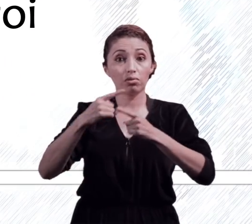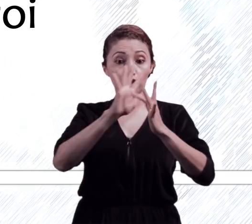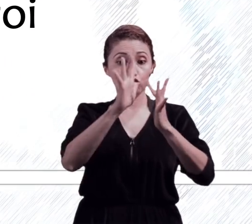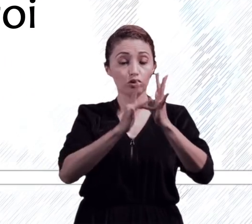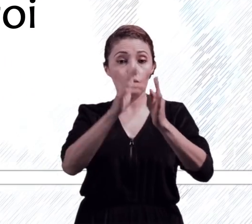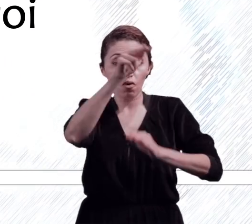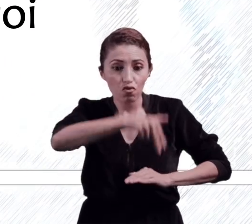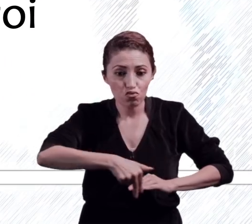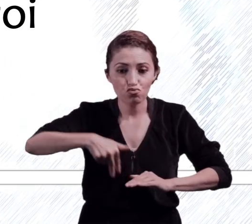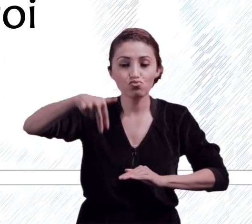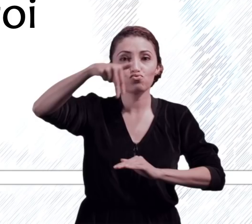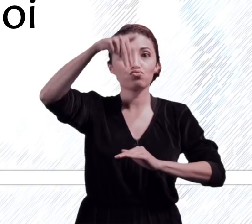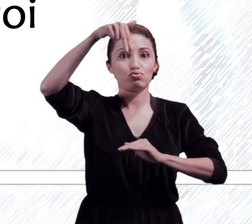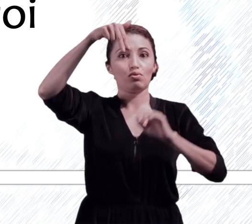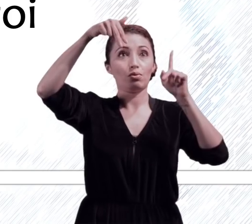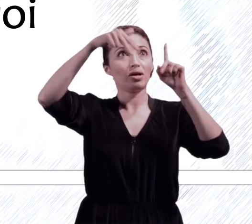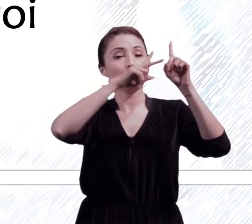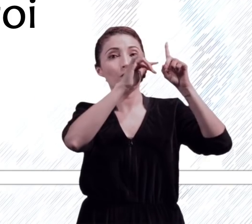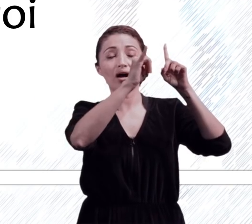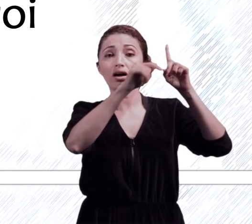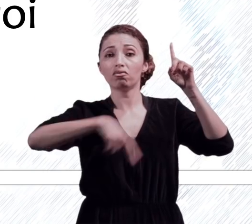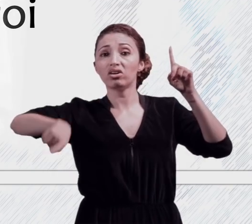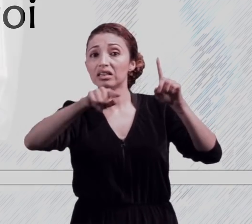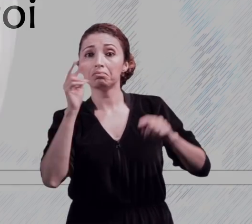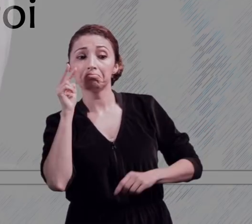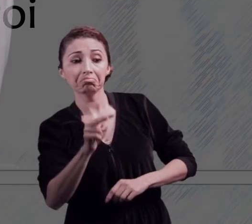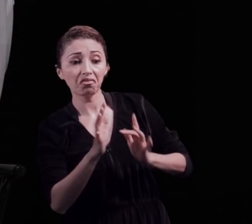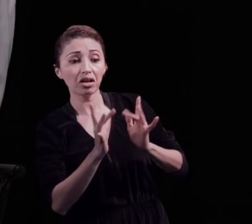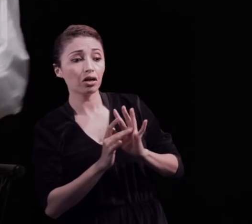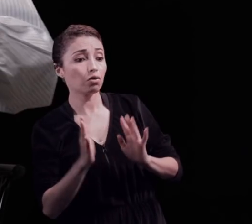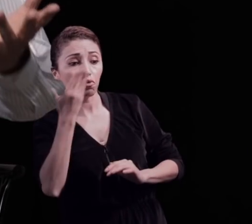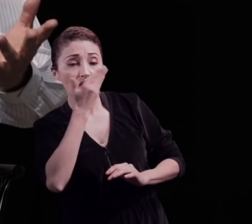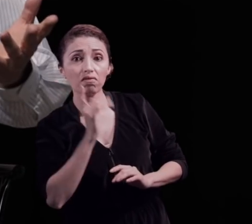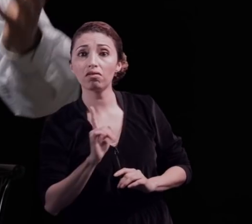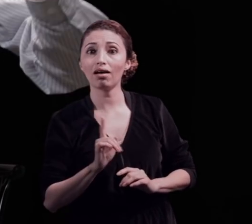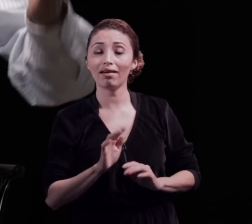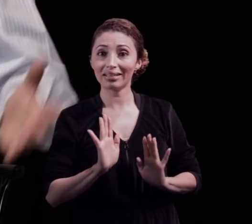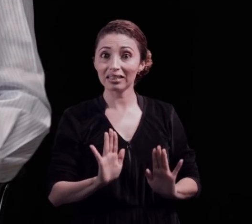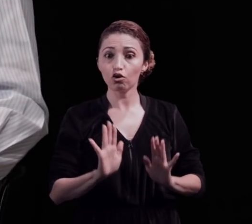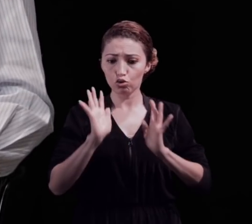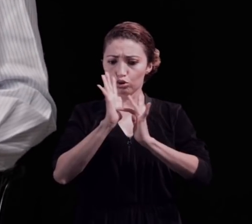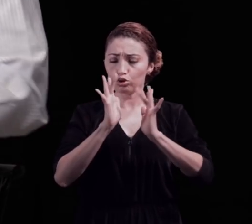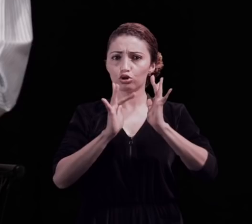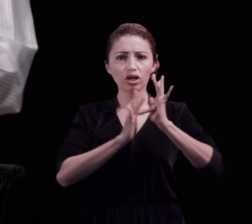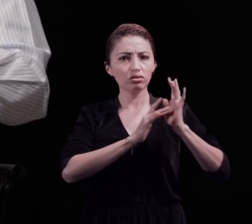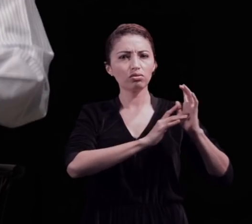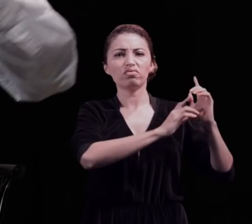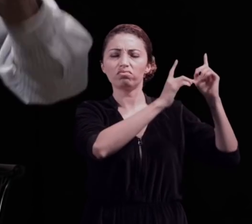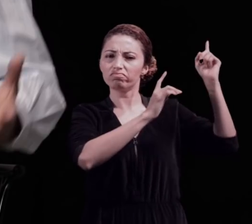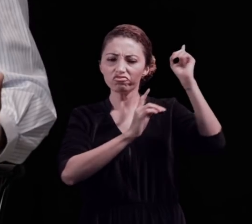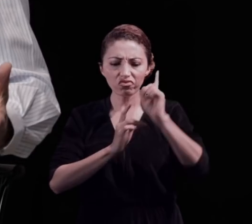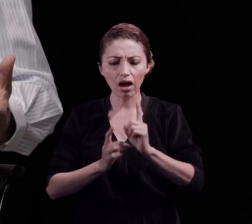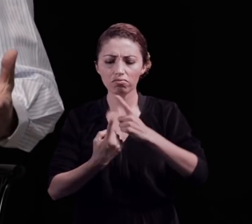Porque eu voltarei para o Pai e não me verão mais. Ou seja, Jesus realizou